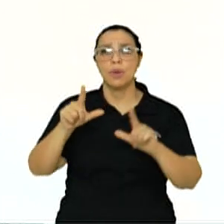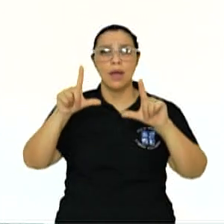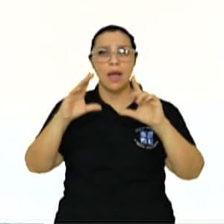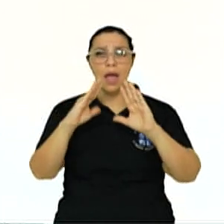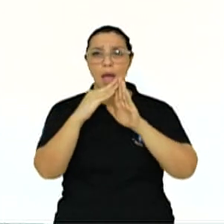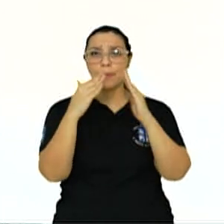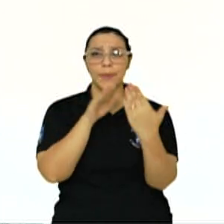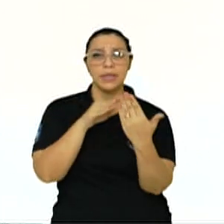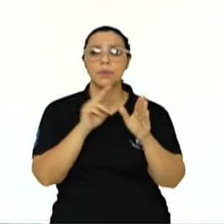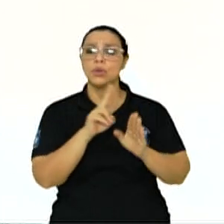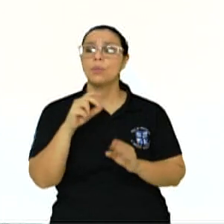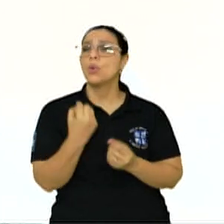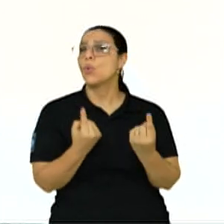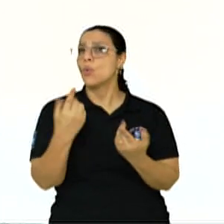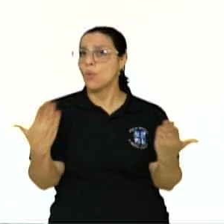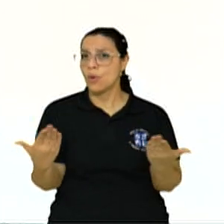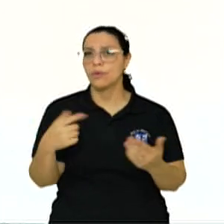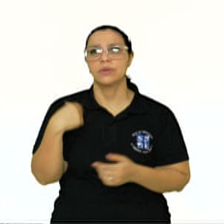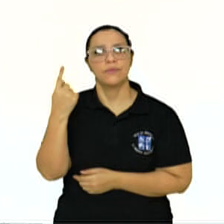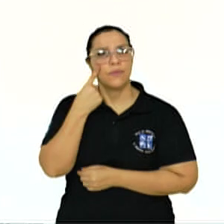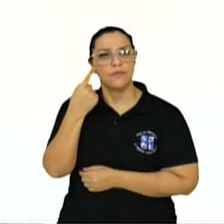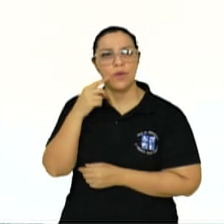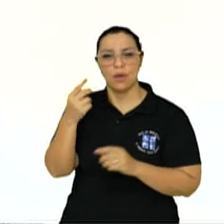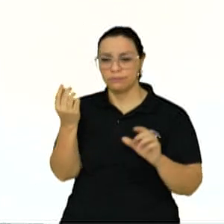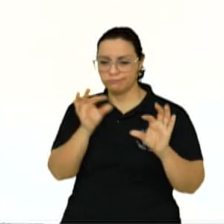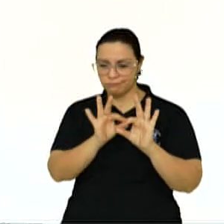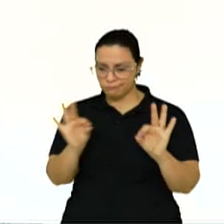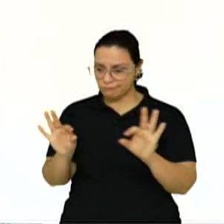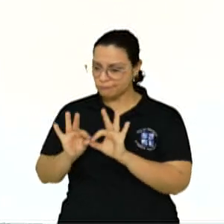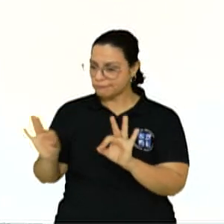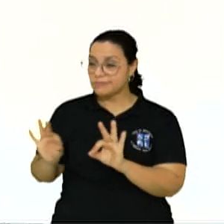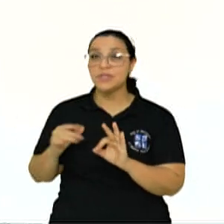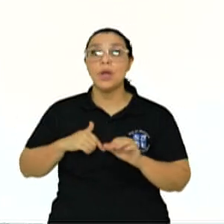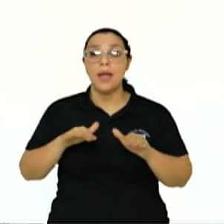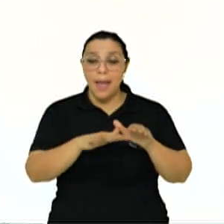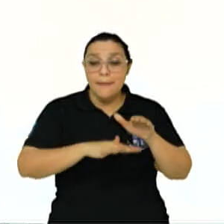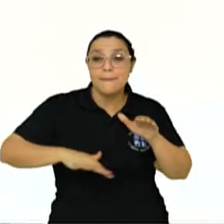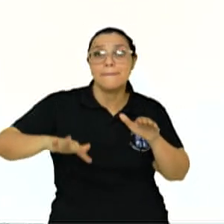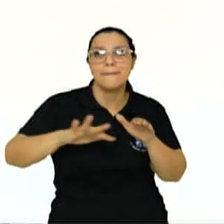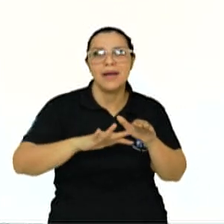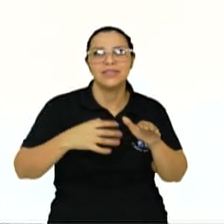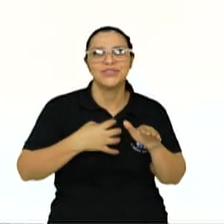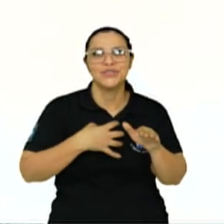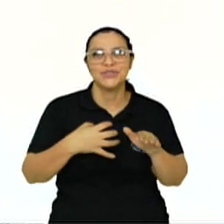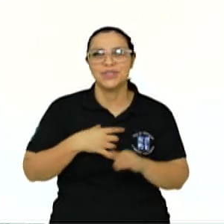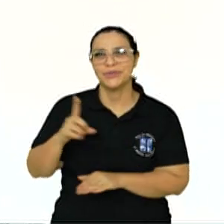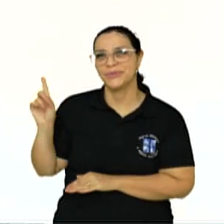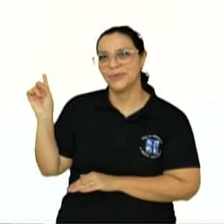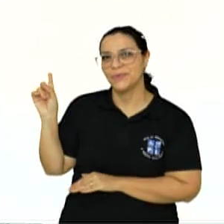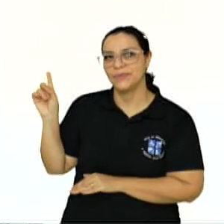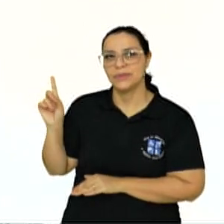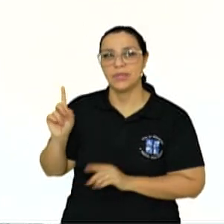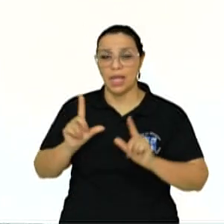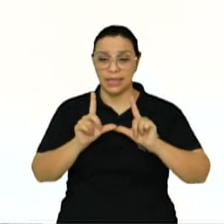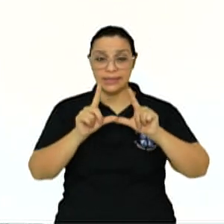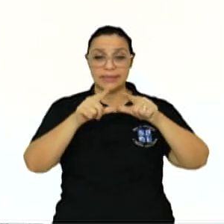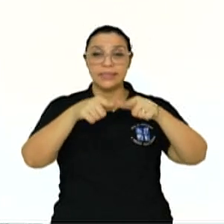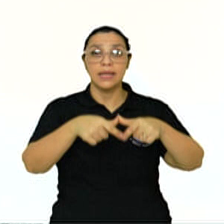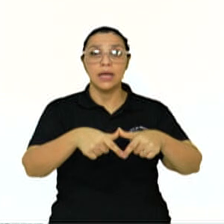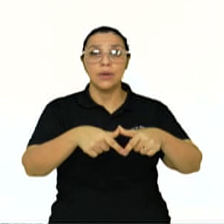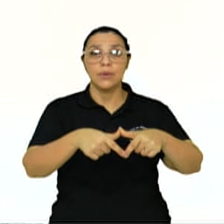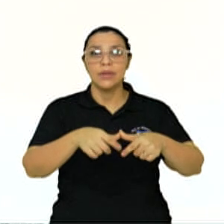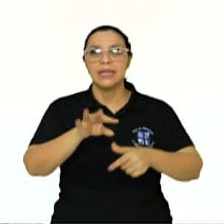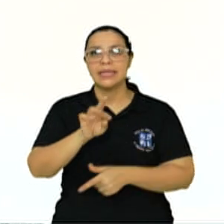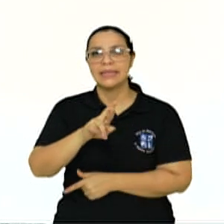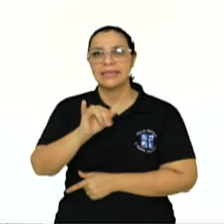Como que você dá nome para as pirâmides? Você vai olhar para a base dessa pirâmide. Então, se ela tem base de triângulo,